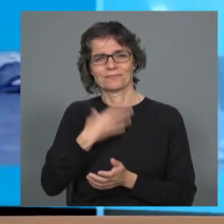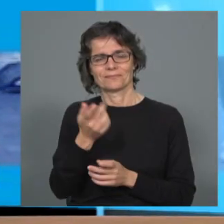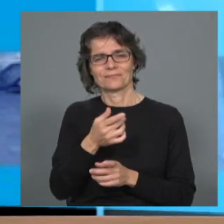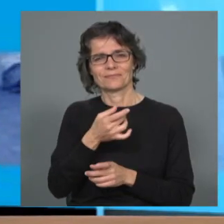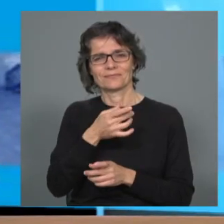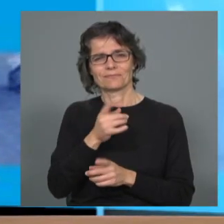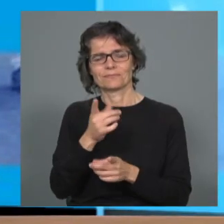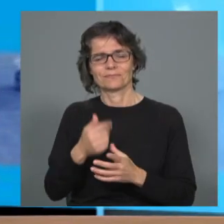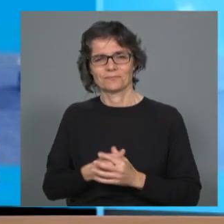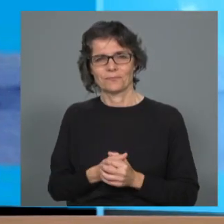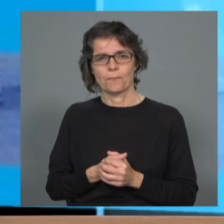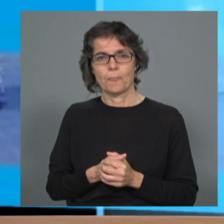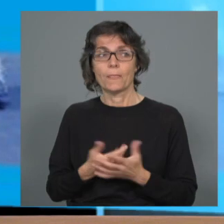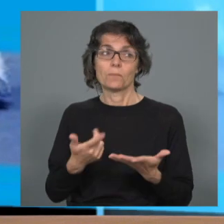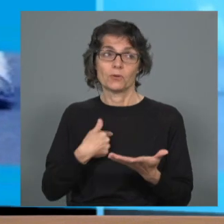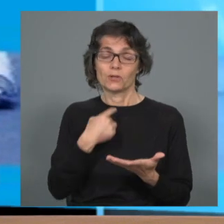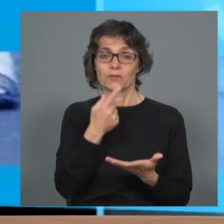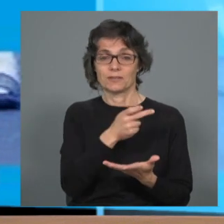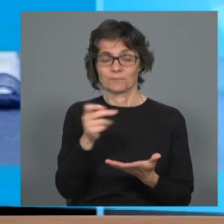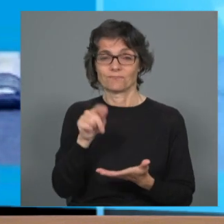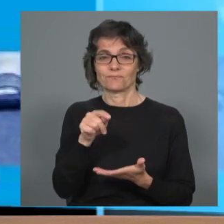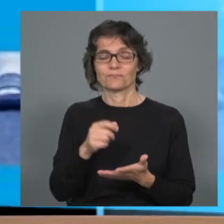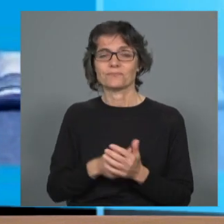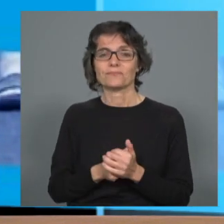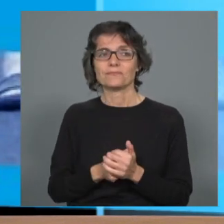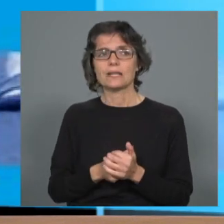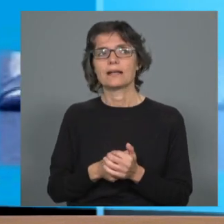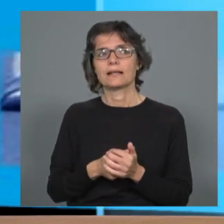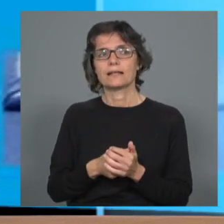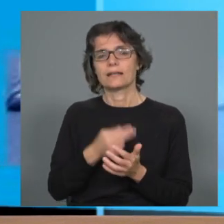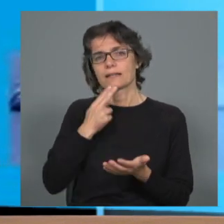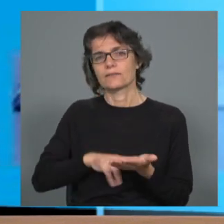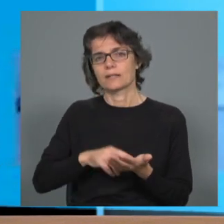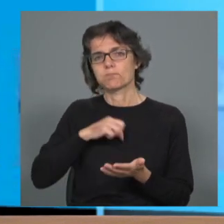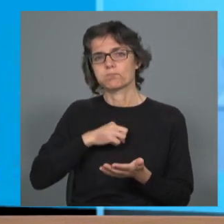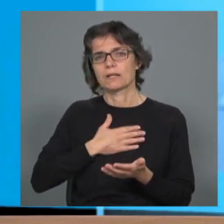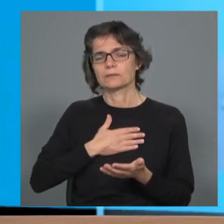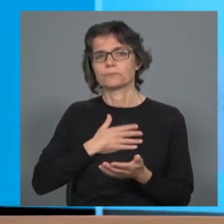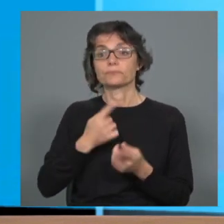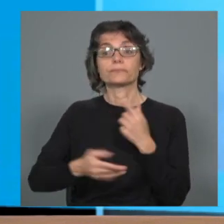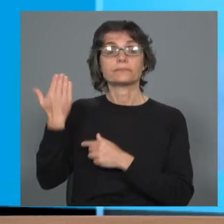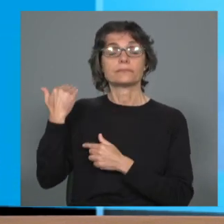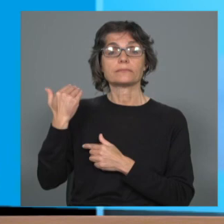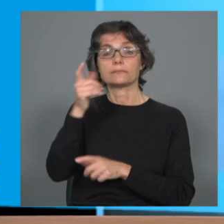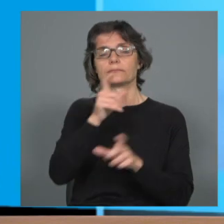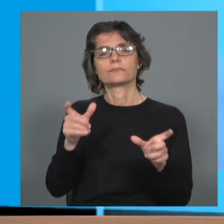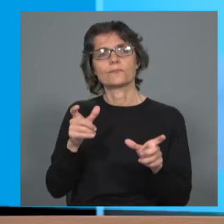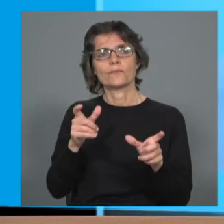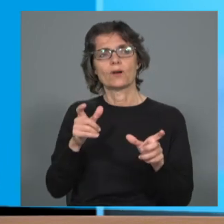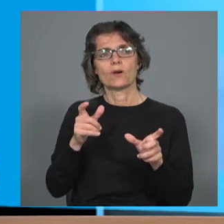É verdade, isso, eu disse isso uma vez e é o que sentimos. Antes as pessoas tinham muito apoio.